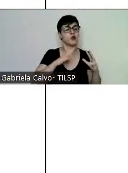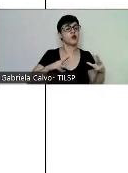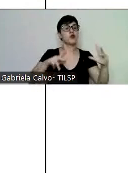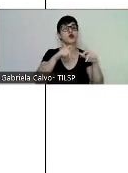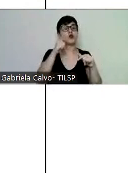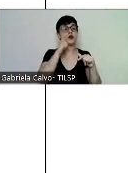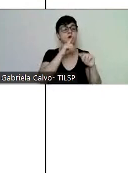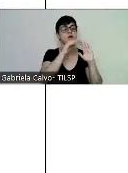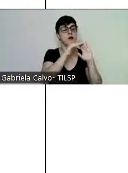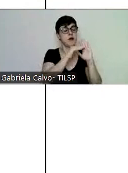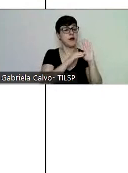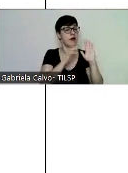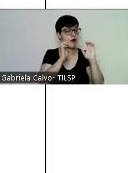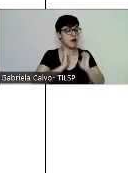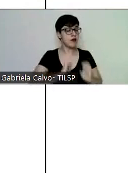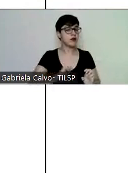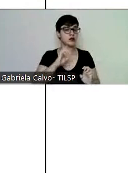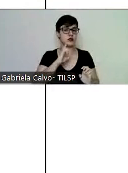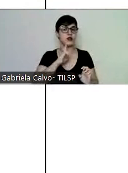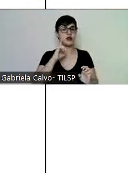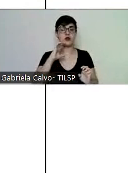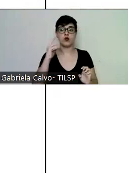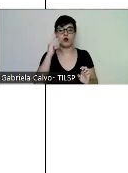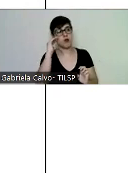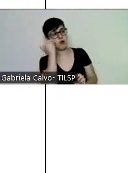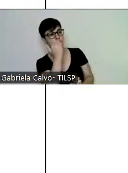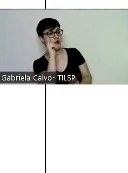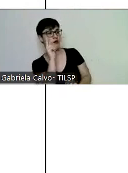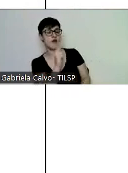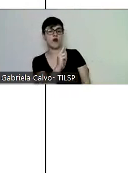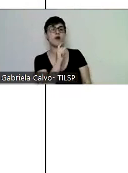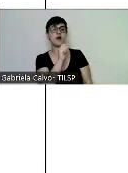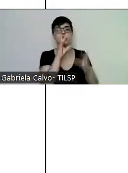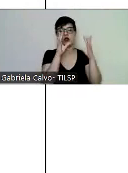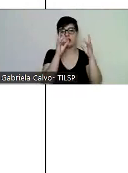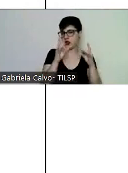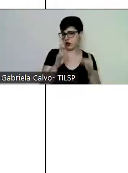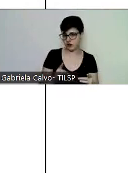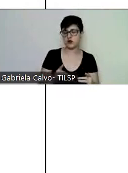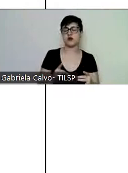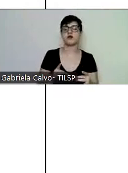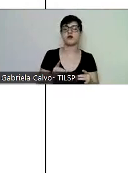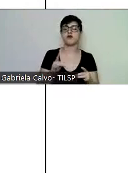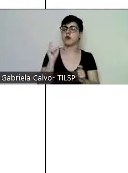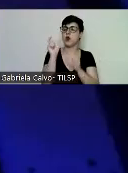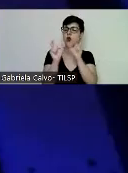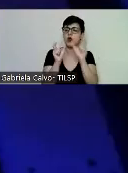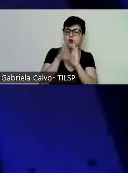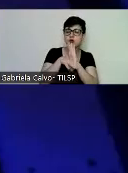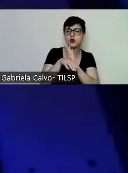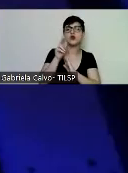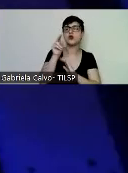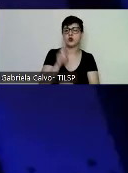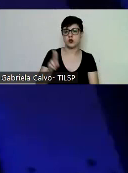mundialmente seguem também o que o que está previsto que se diz nessa definição né os termos utilizados e os pontos ressaltados